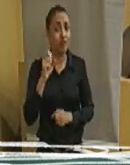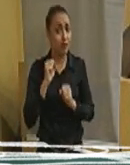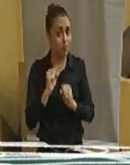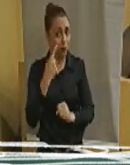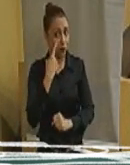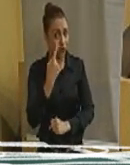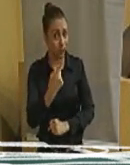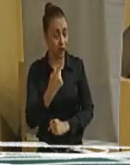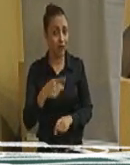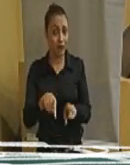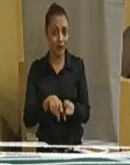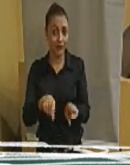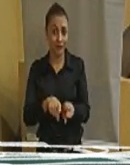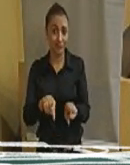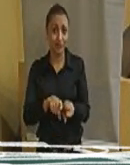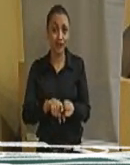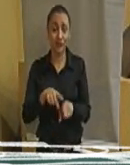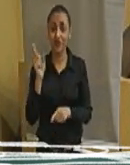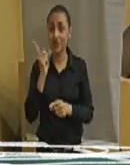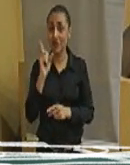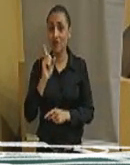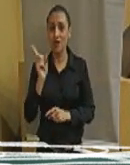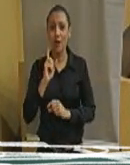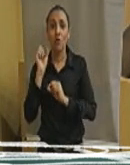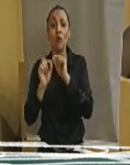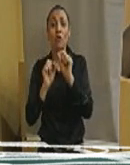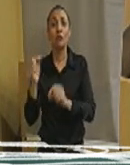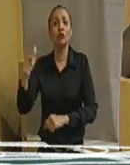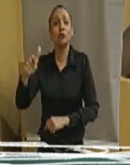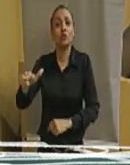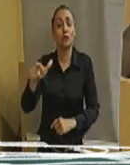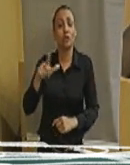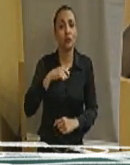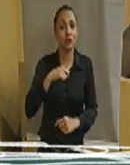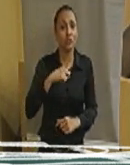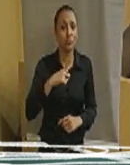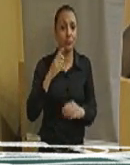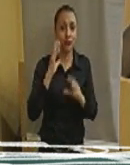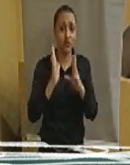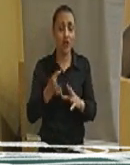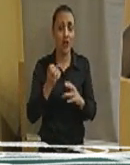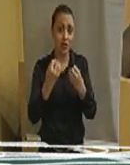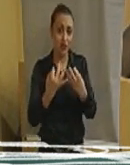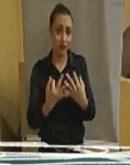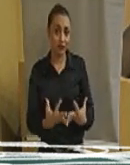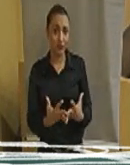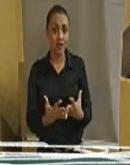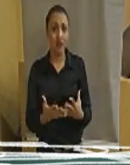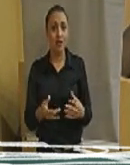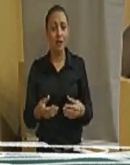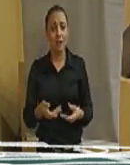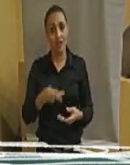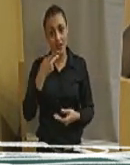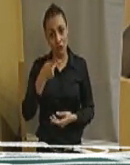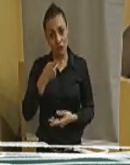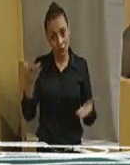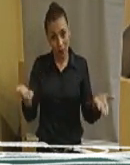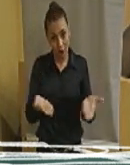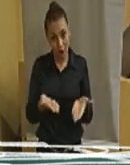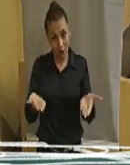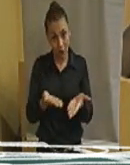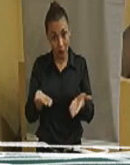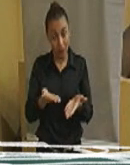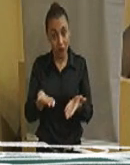o que não é aquilo que está nos computadores, nos processos, nas ações já concluídas. Deixo aqui